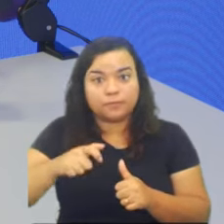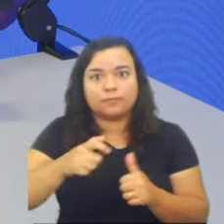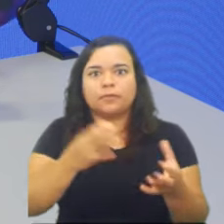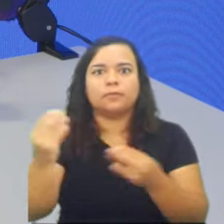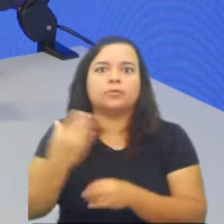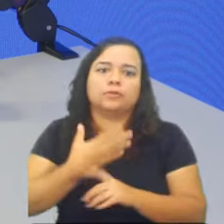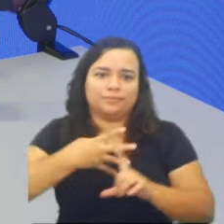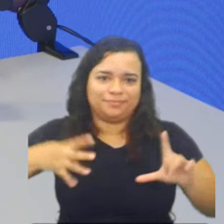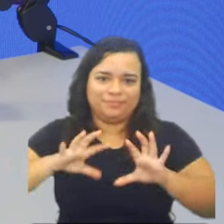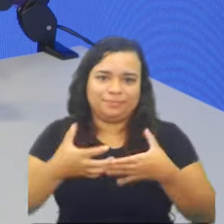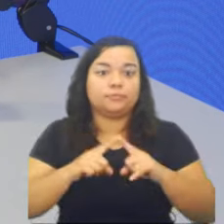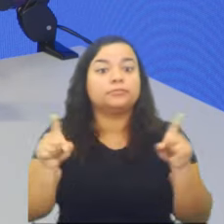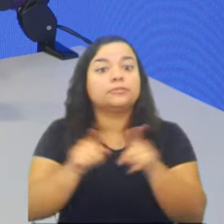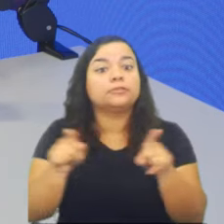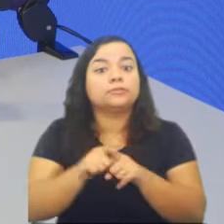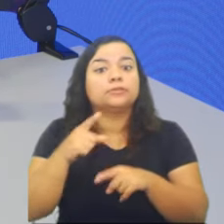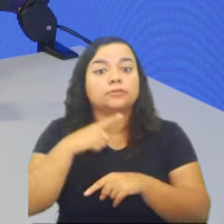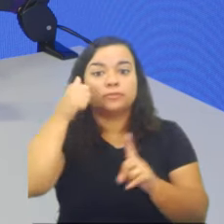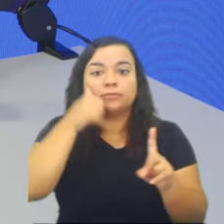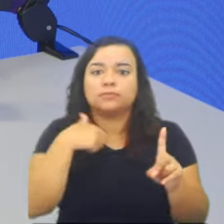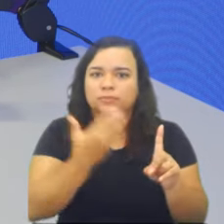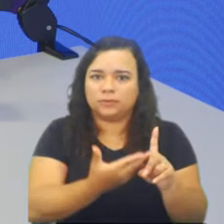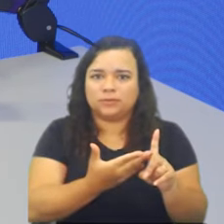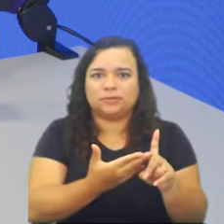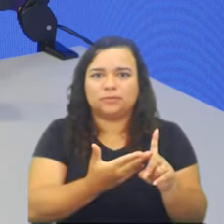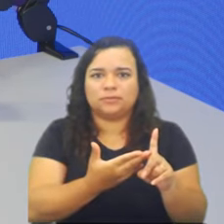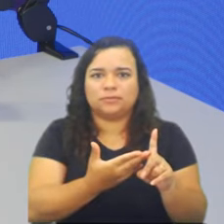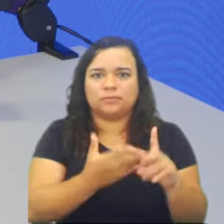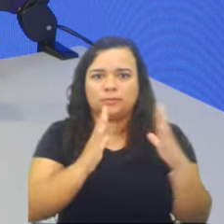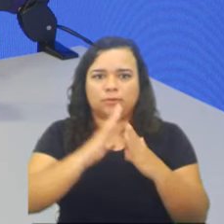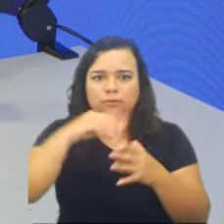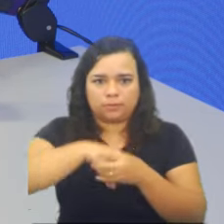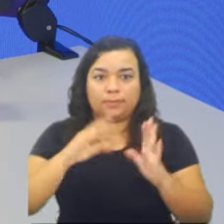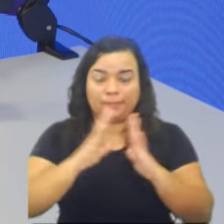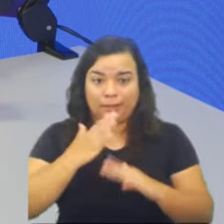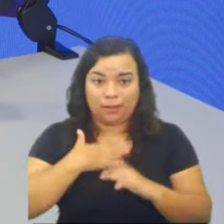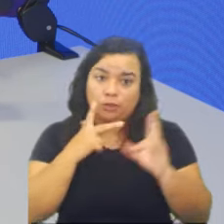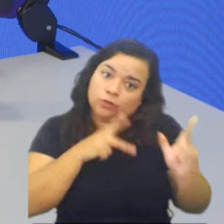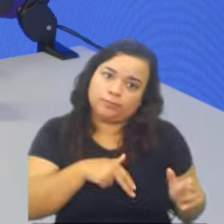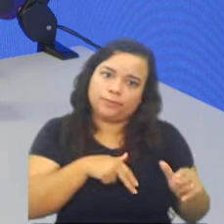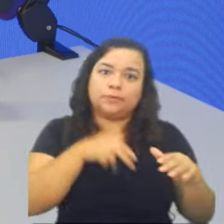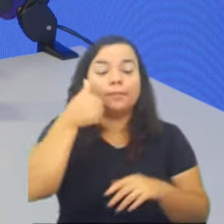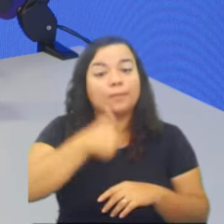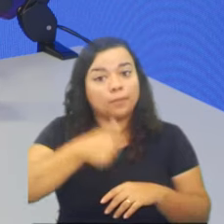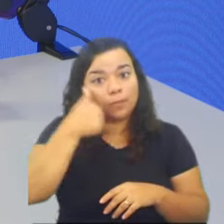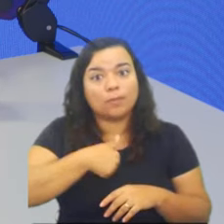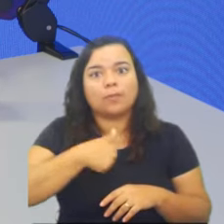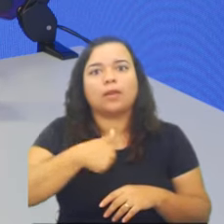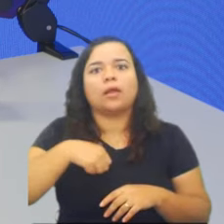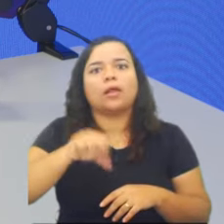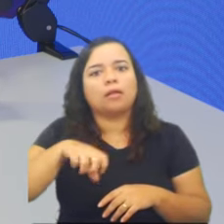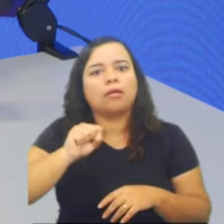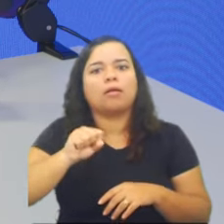interessada né Tenho um monte de amigos mas também tenho uma tinha uma garota que tava morando na minha casa que eu hospedei por um tempo que é uma mulher